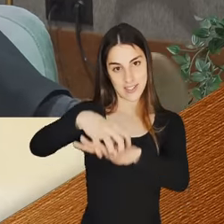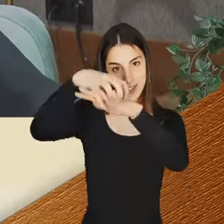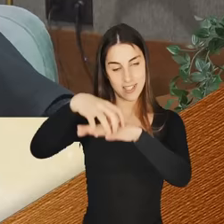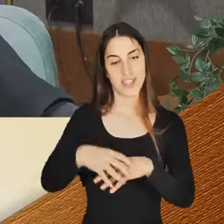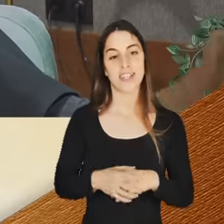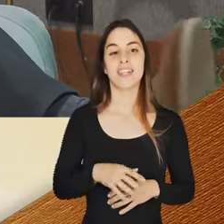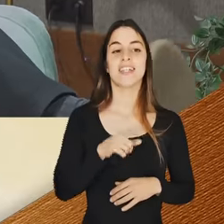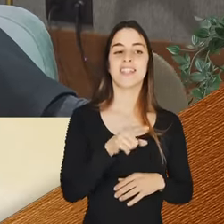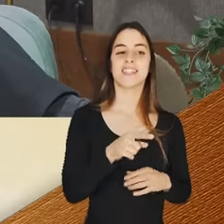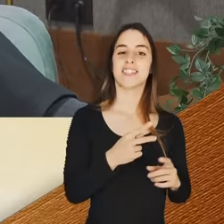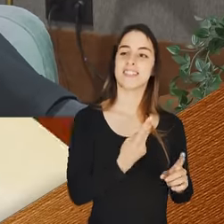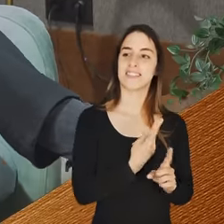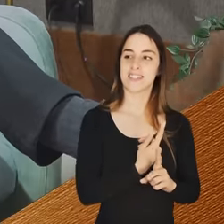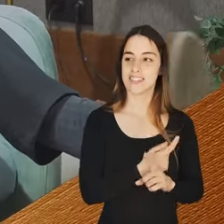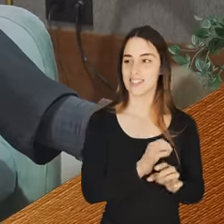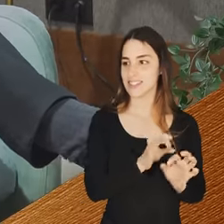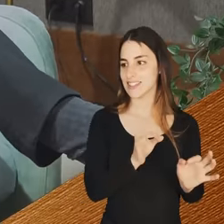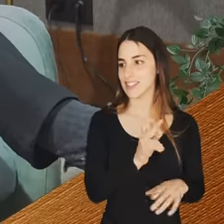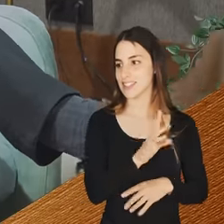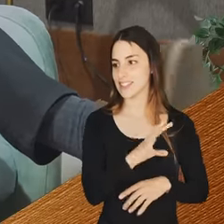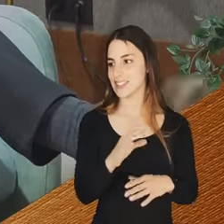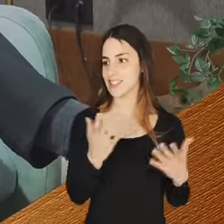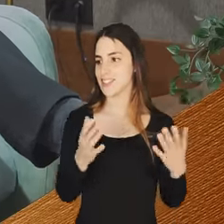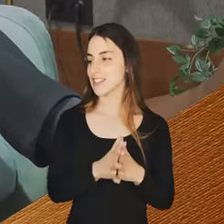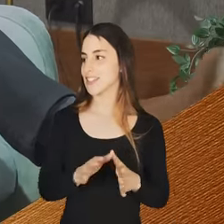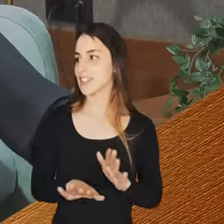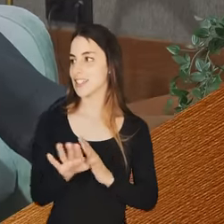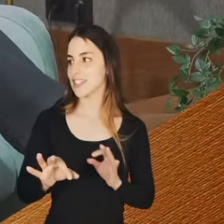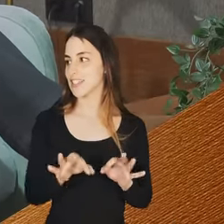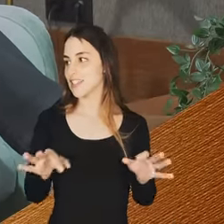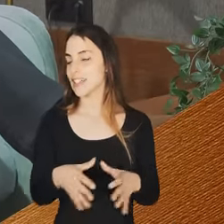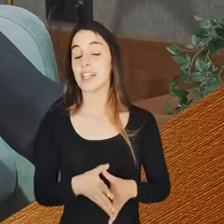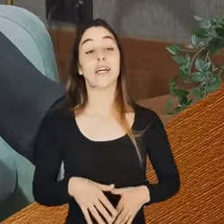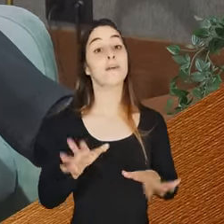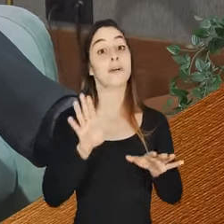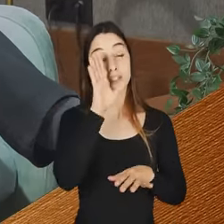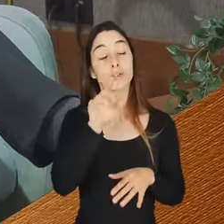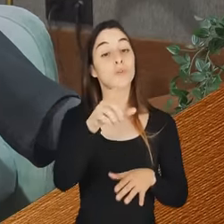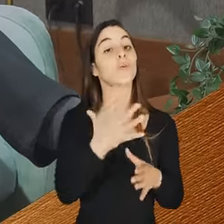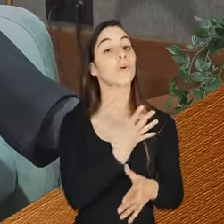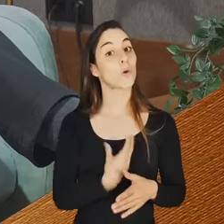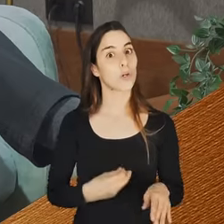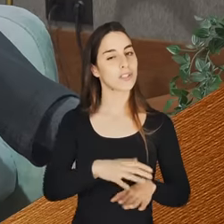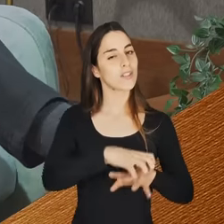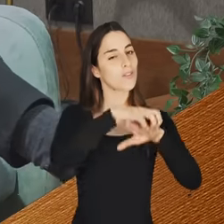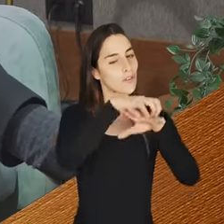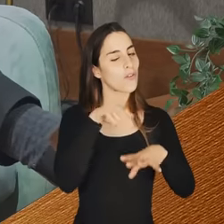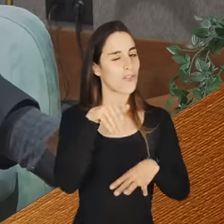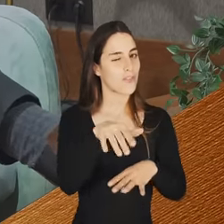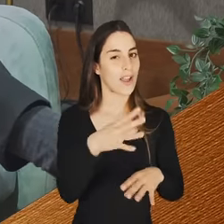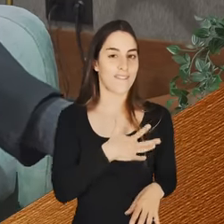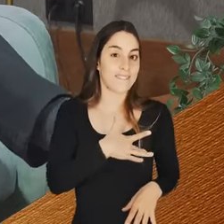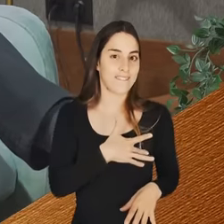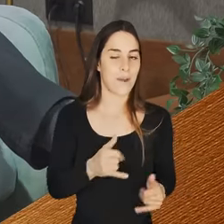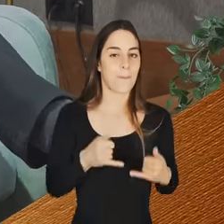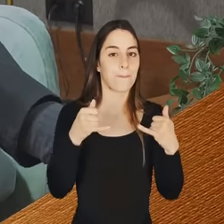tuas coisas. Mas se gostas de elevadores, então vais adorar o próximo momento, que vai-te dar tema para a próxima conversa